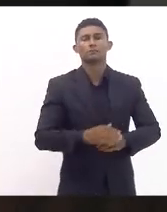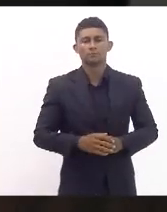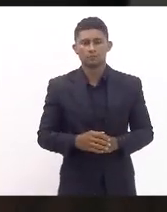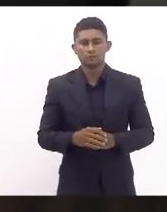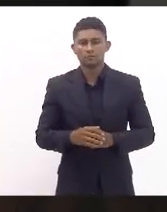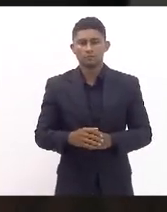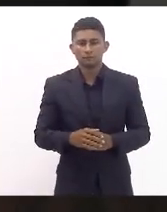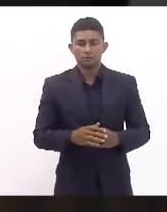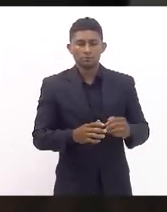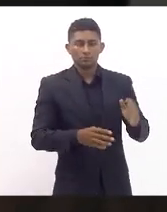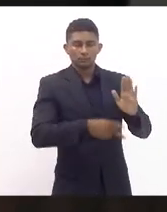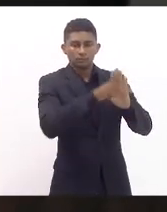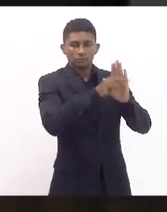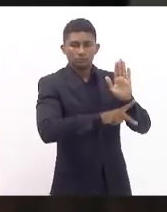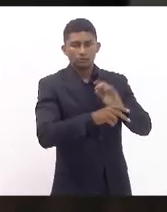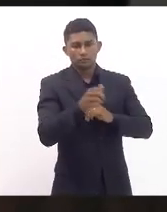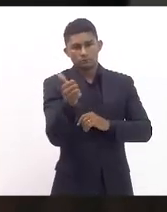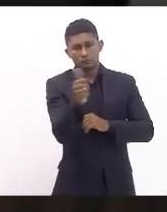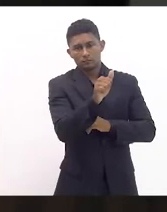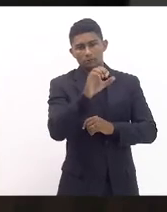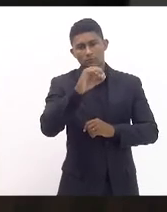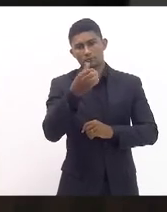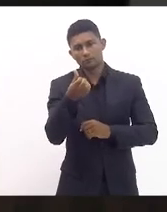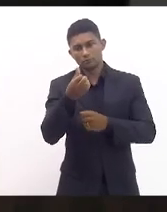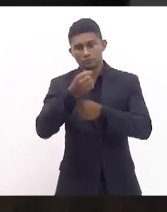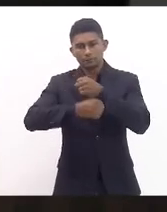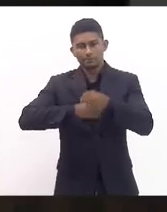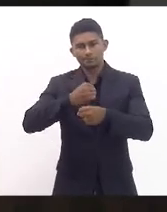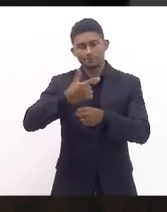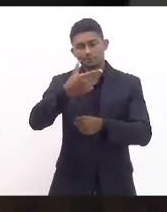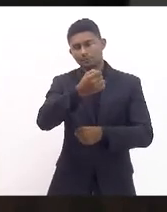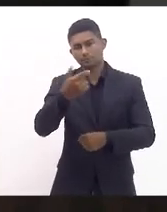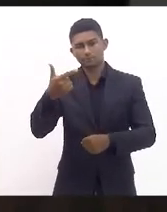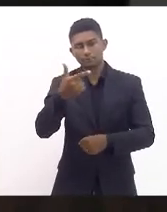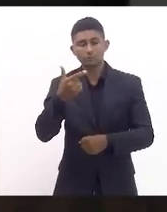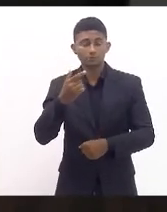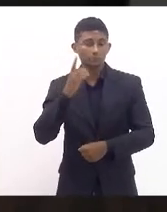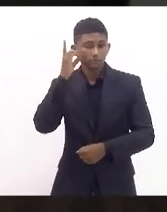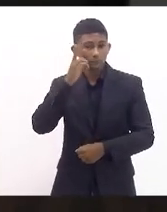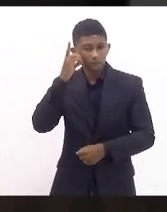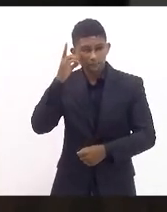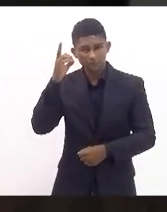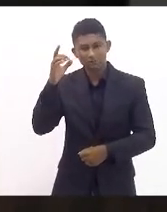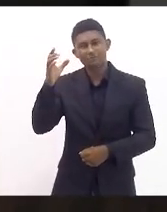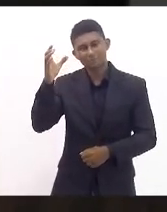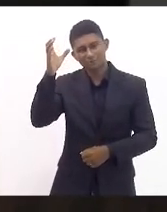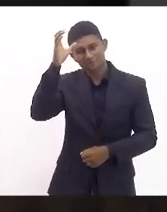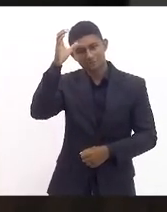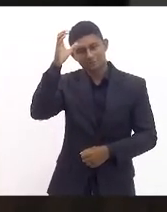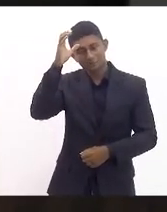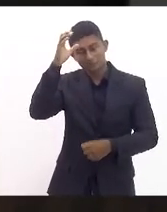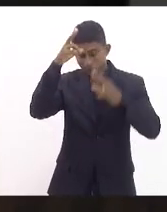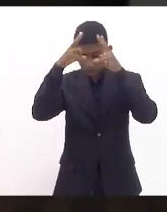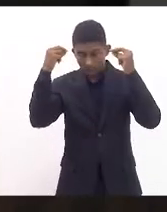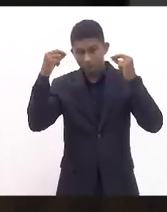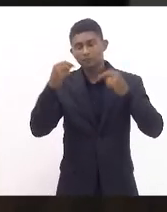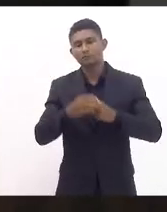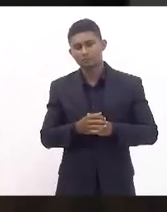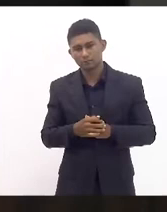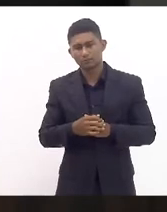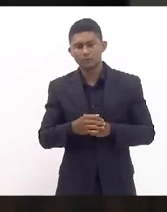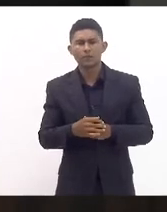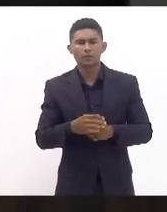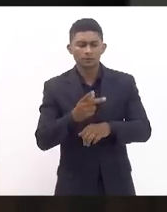promulgação. Projeto de resolução 1106 de 22, de autoria do deputado da enfermeira Rejane, que concede o prêmio Ana Nery da Saúde à